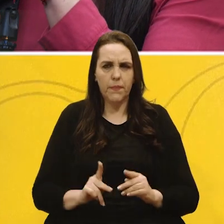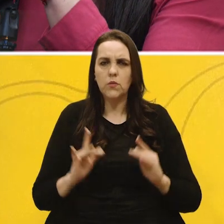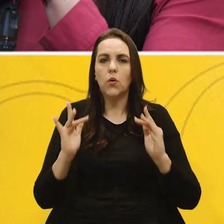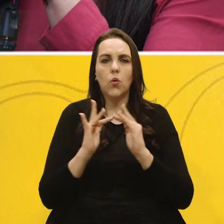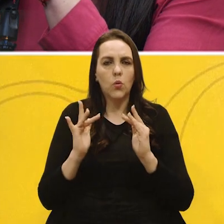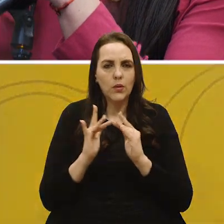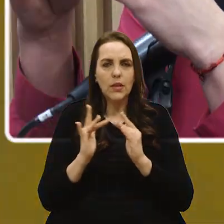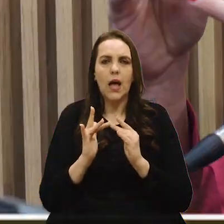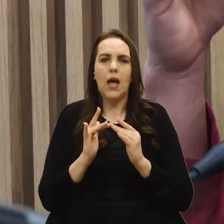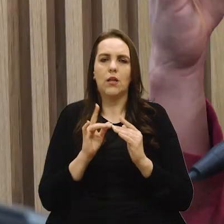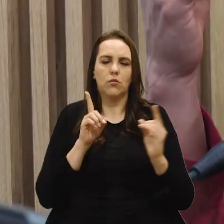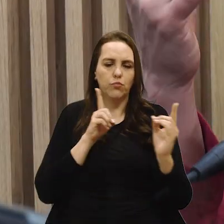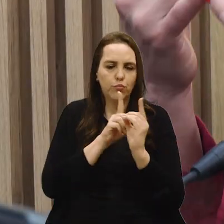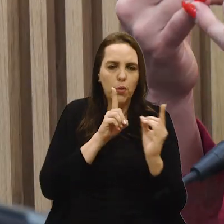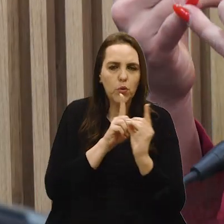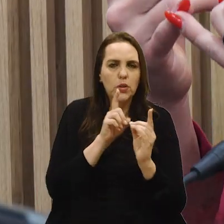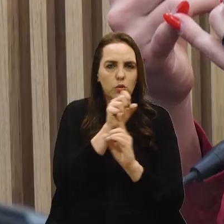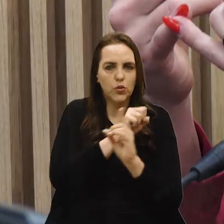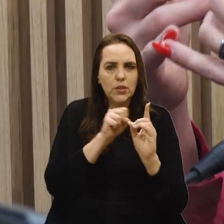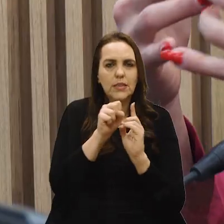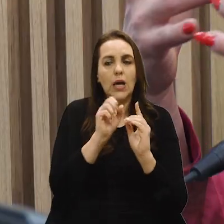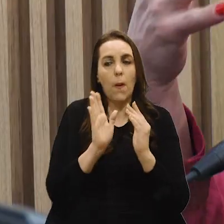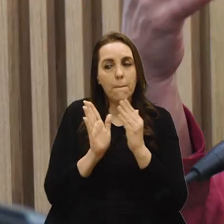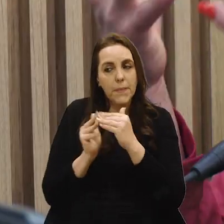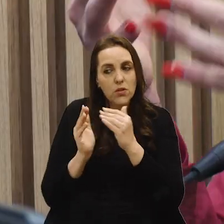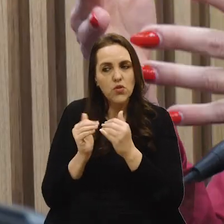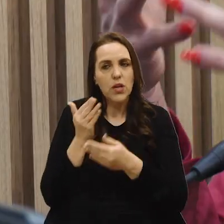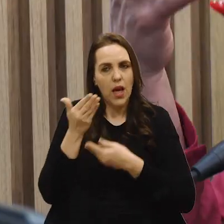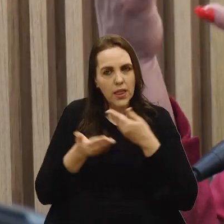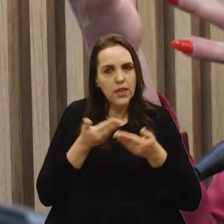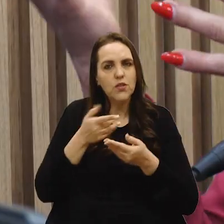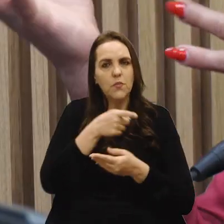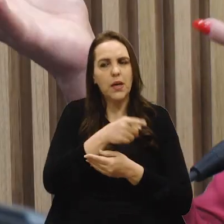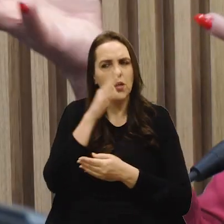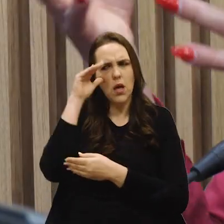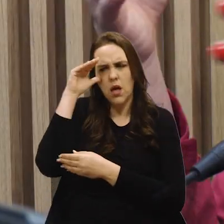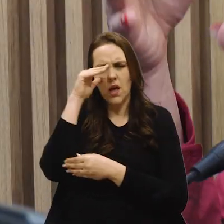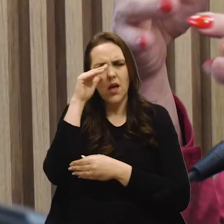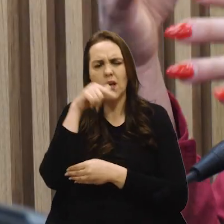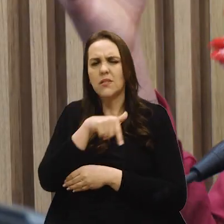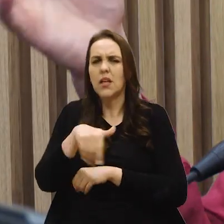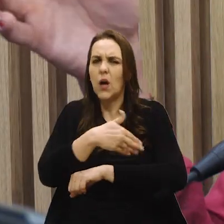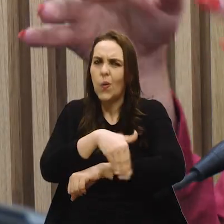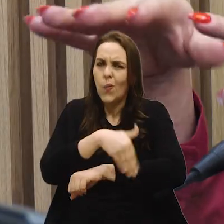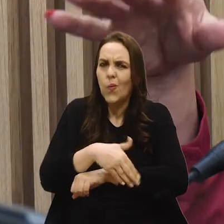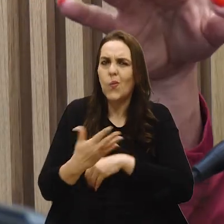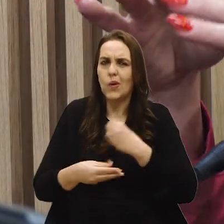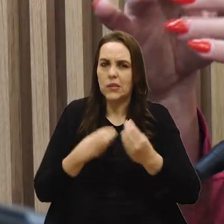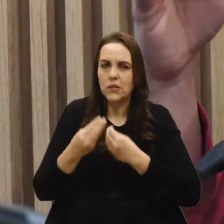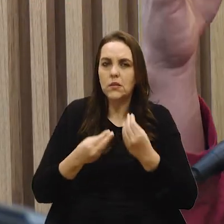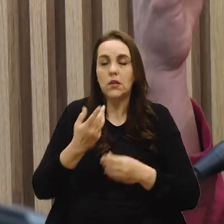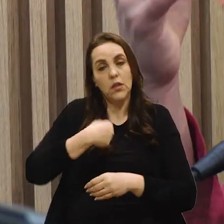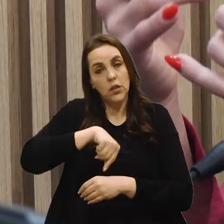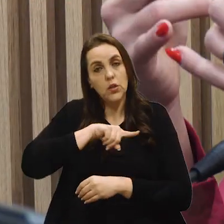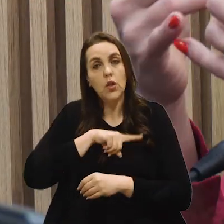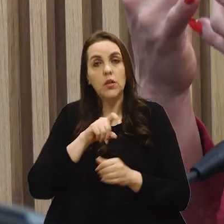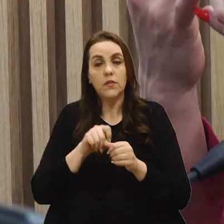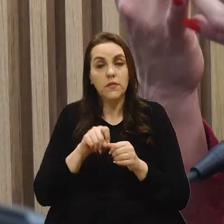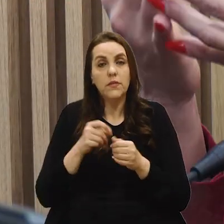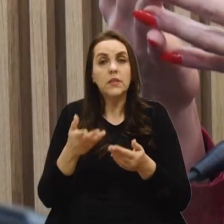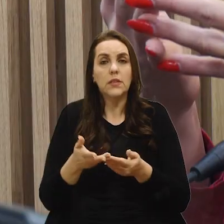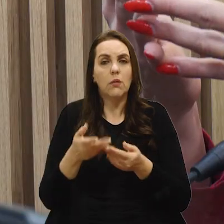a abordagem social, nos solicitar o atendimento para aquele cidadão que ele observa nas ruas, em suas calçadas, enfim, a gente